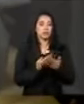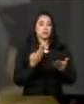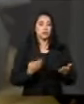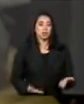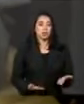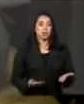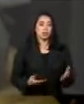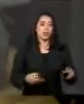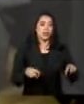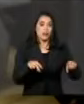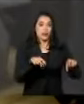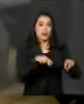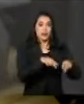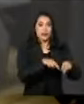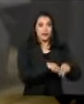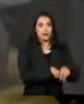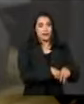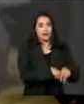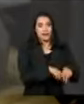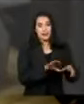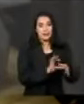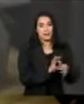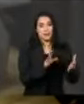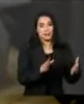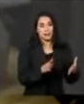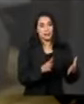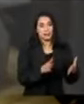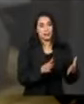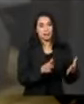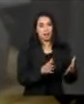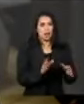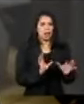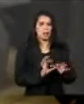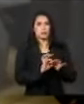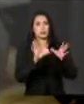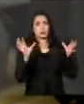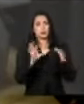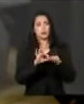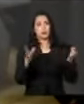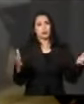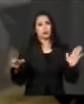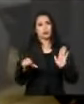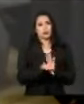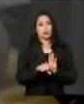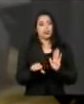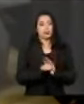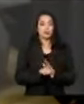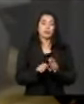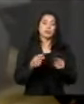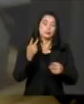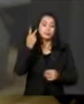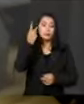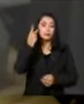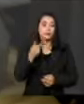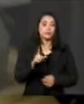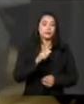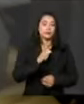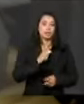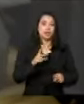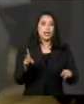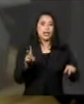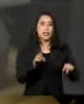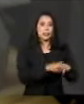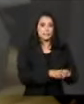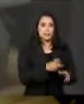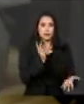liberdade. Ah, mas as pessoas vão ficar soltas. E a impunidade, para isso existe a prisão